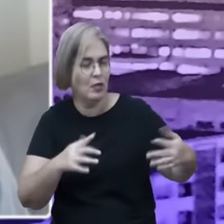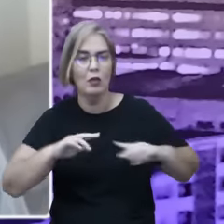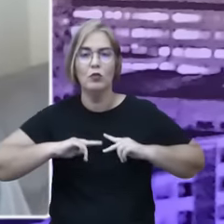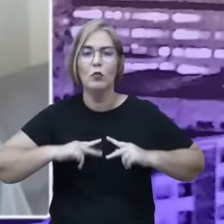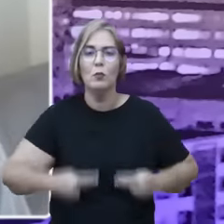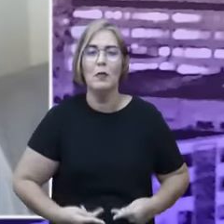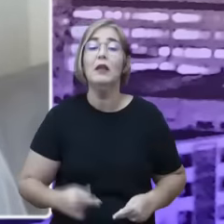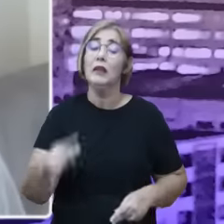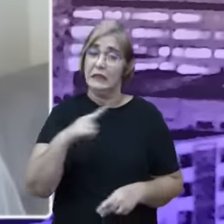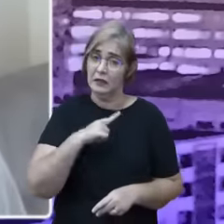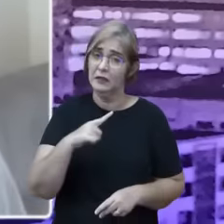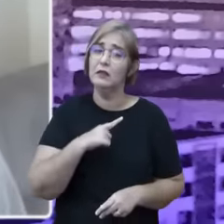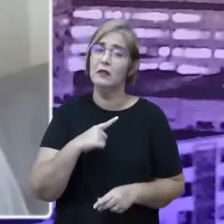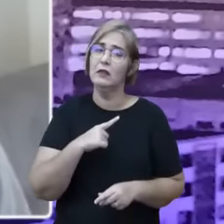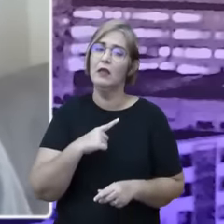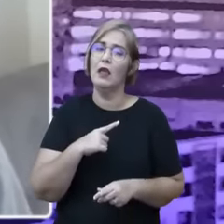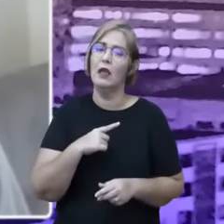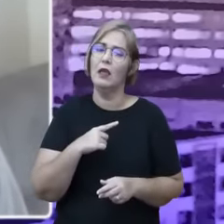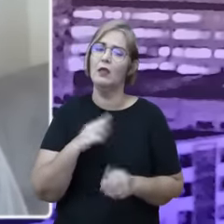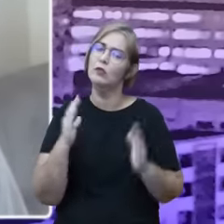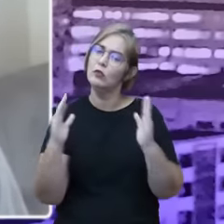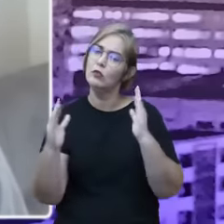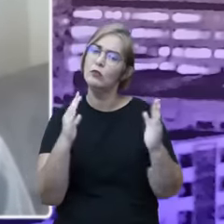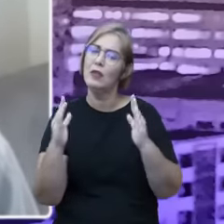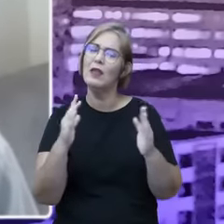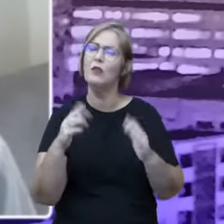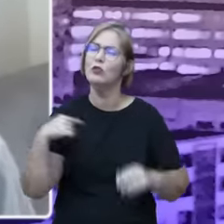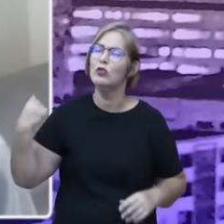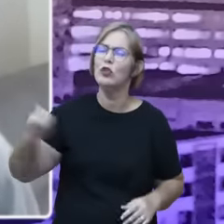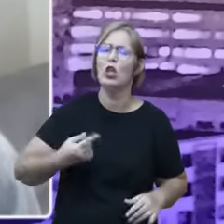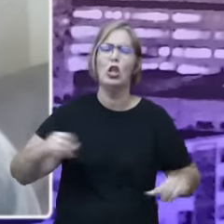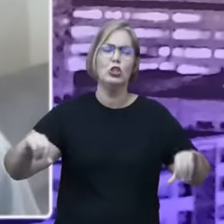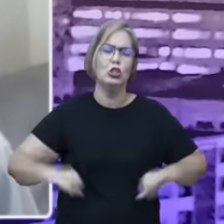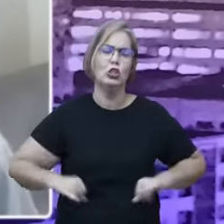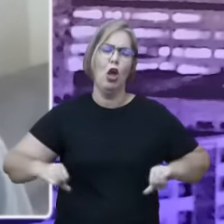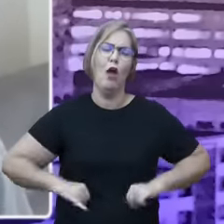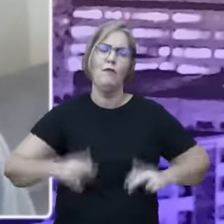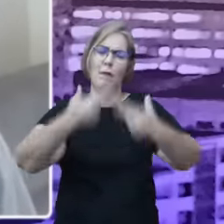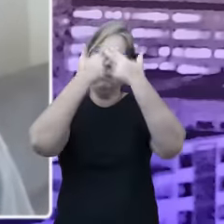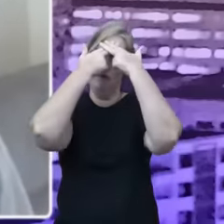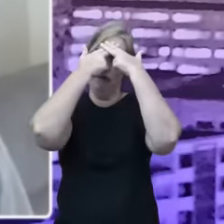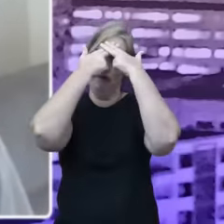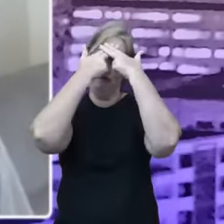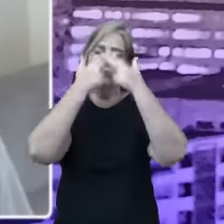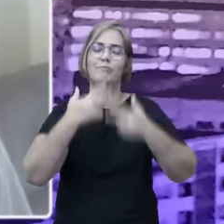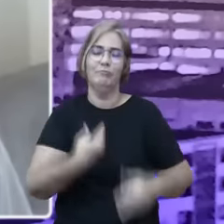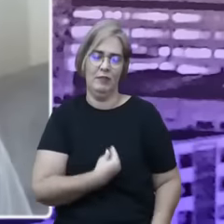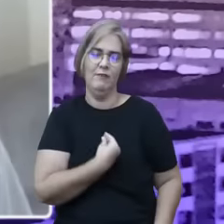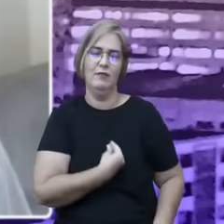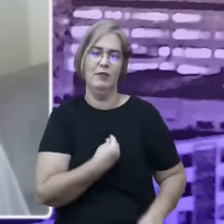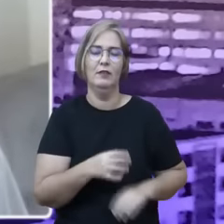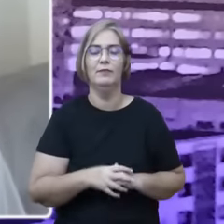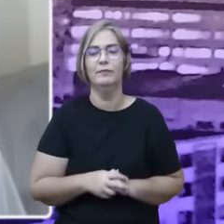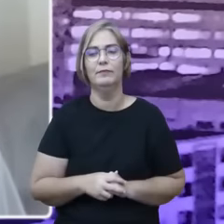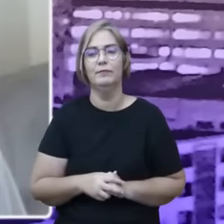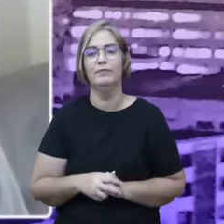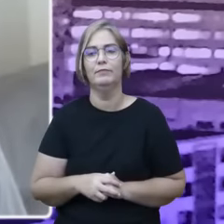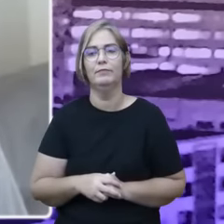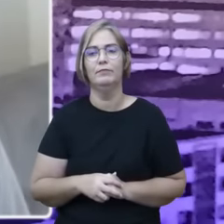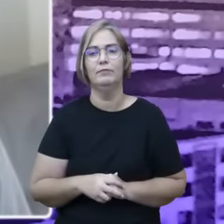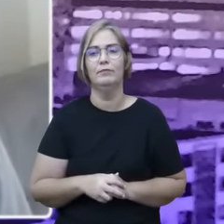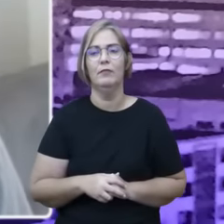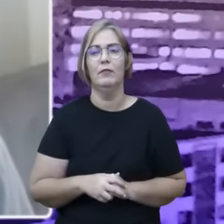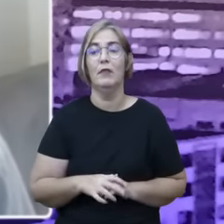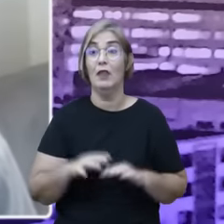manifesta nos momentos de traumatismo e grande perigo, como a peste. de toda a